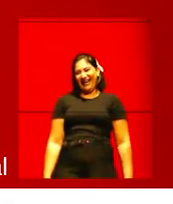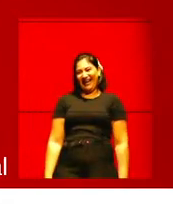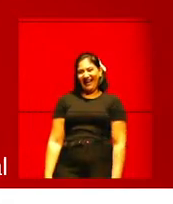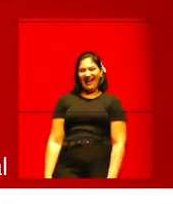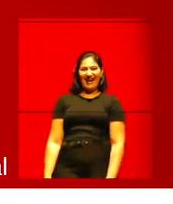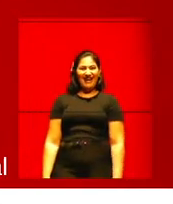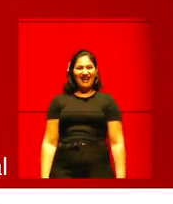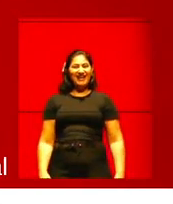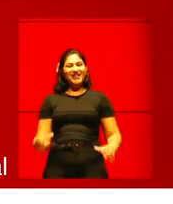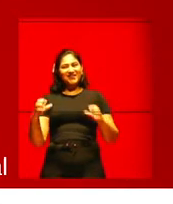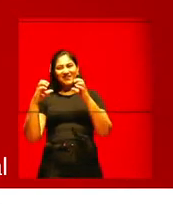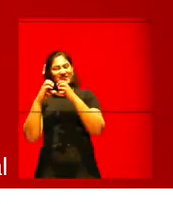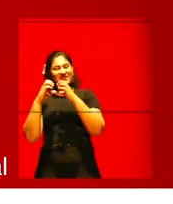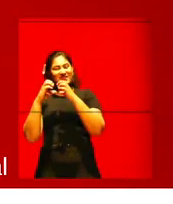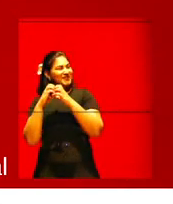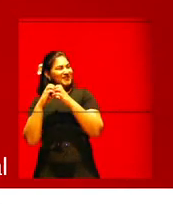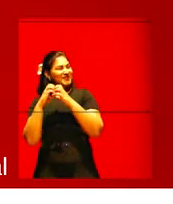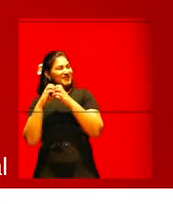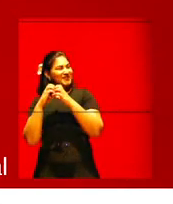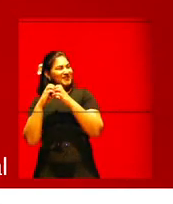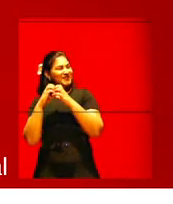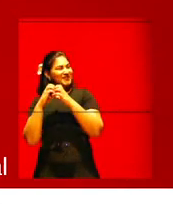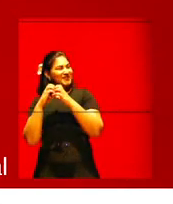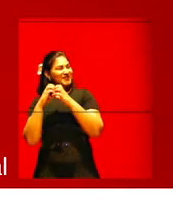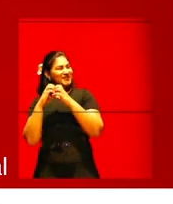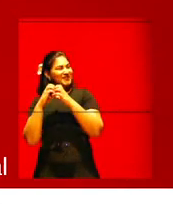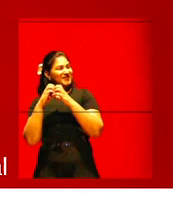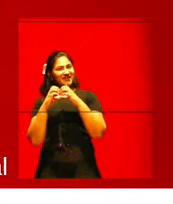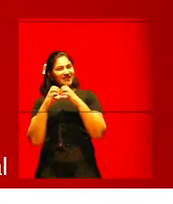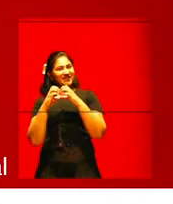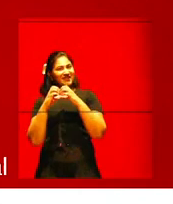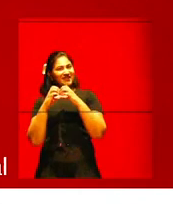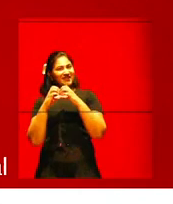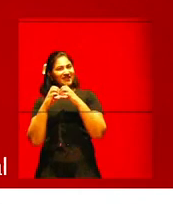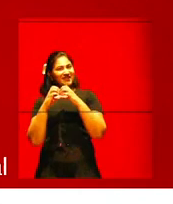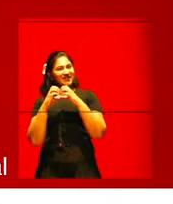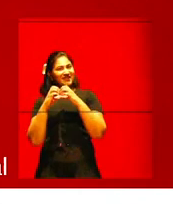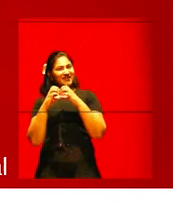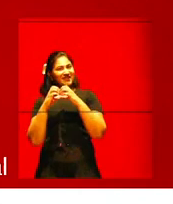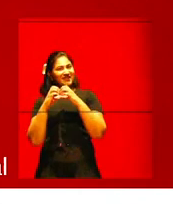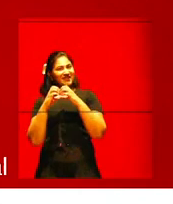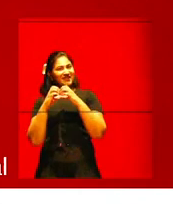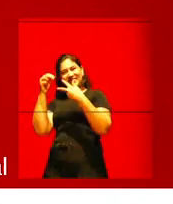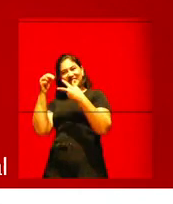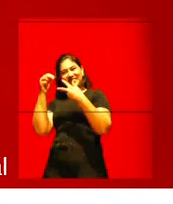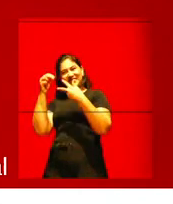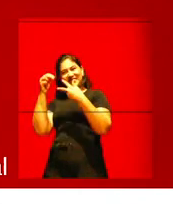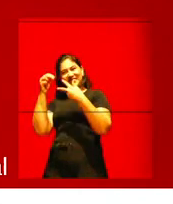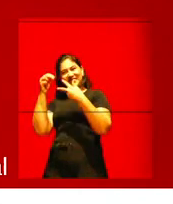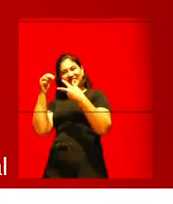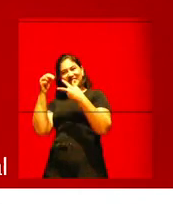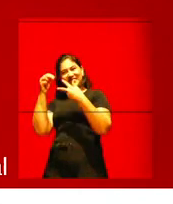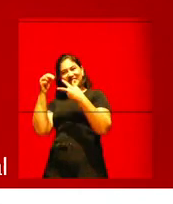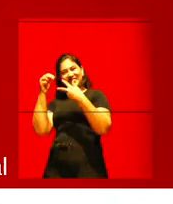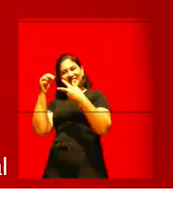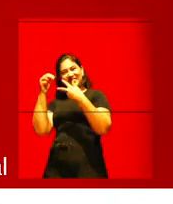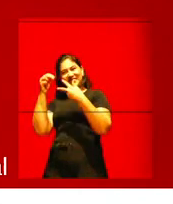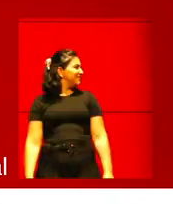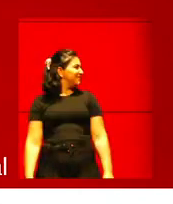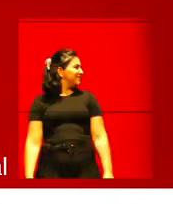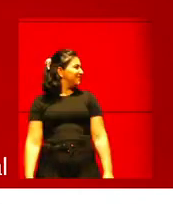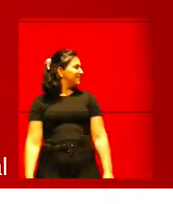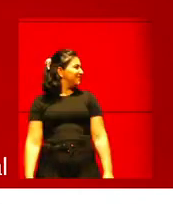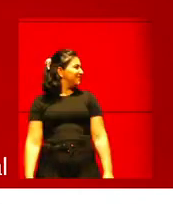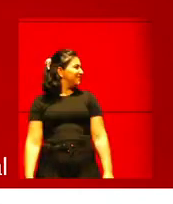Faz o coraçãozinho, vem pro Enem comigo. Faz o coraçãozinho. Eu quero que vocês façam o